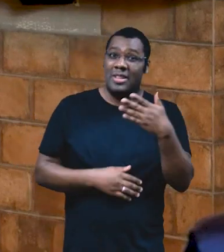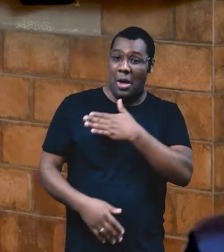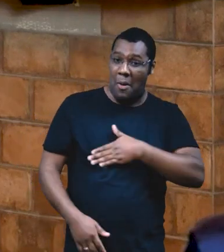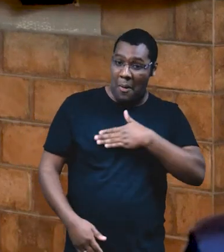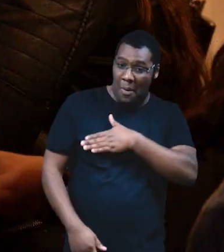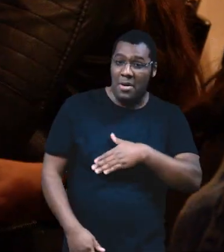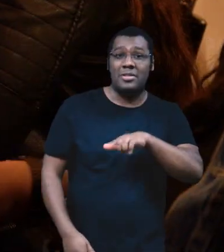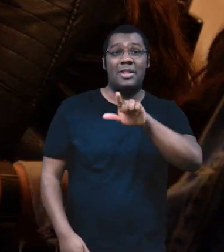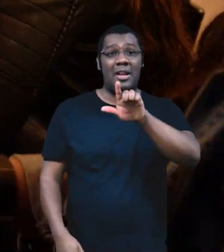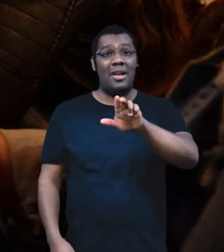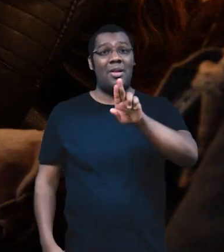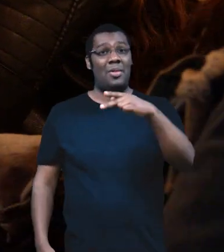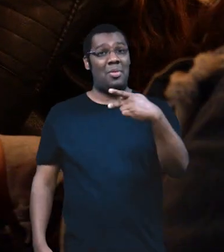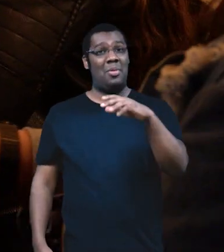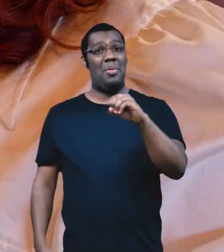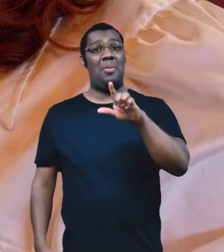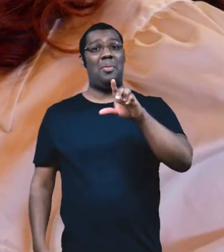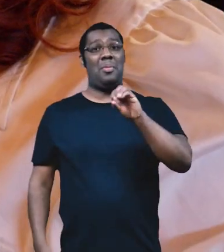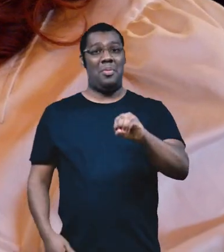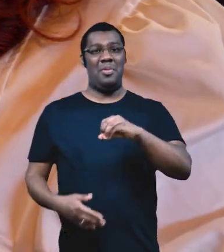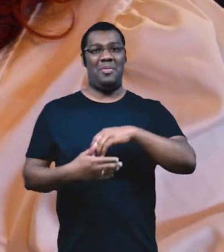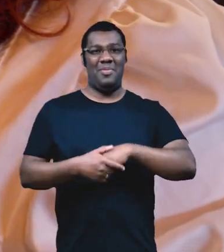gente imagina.